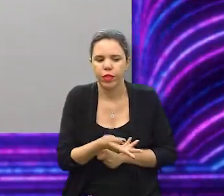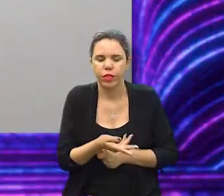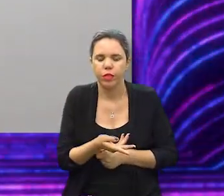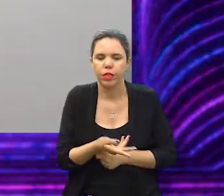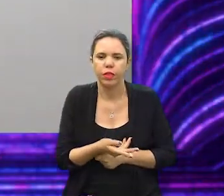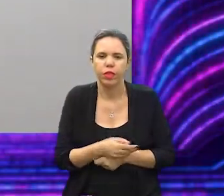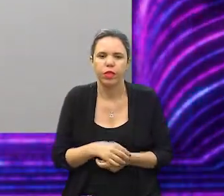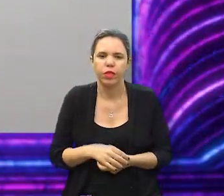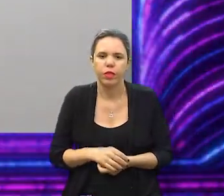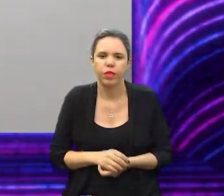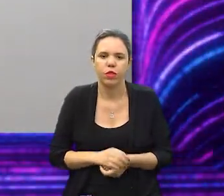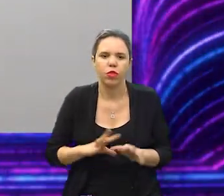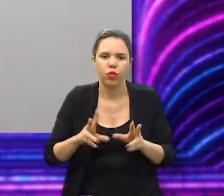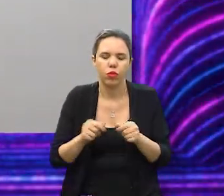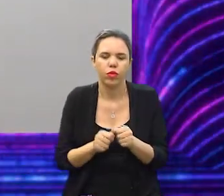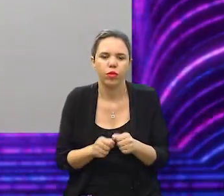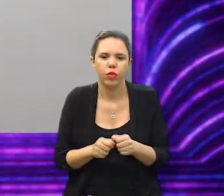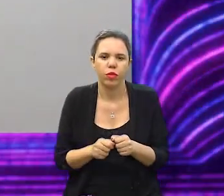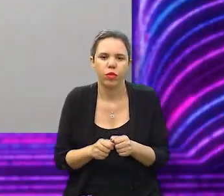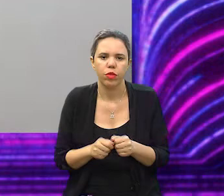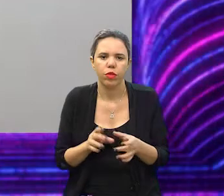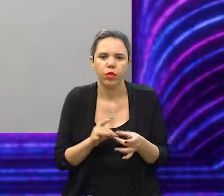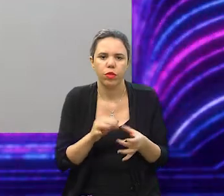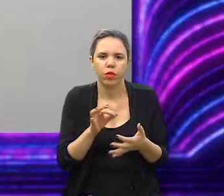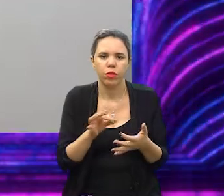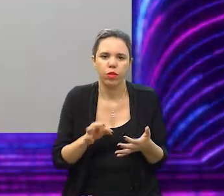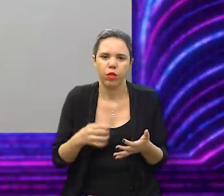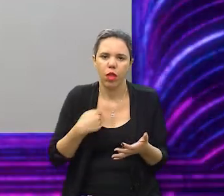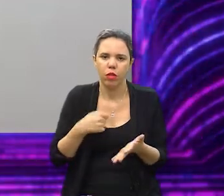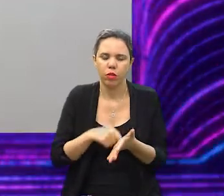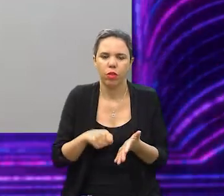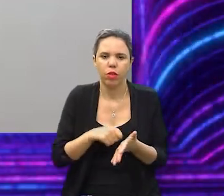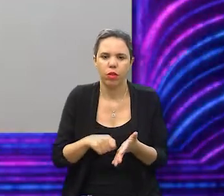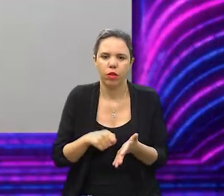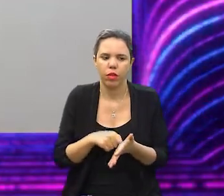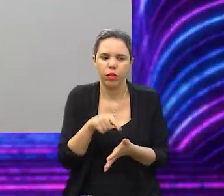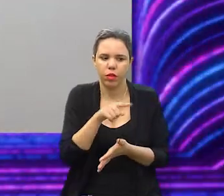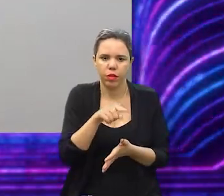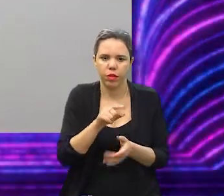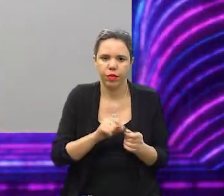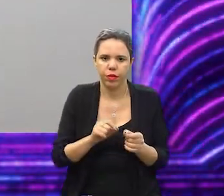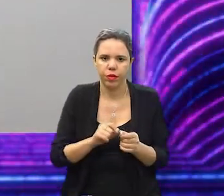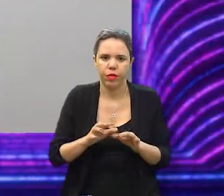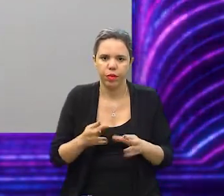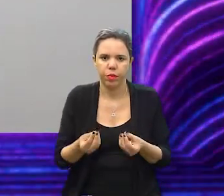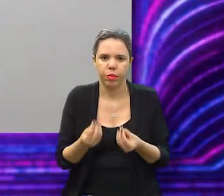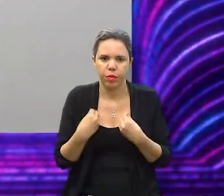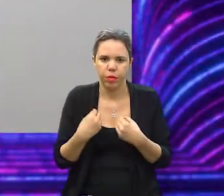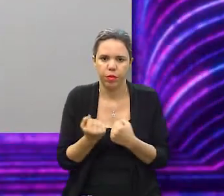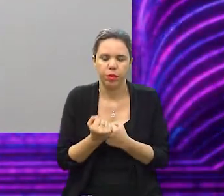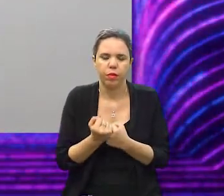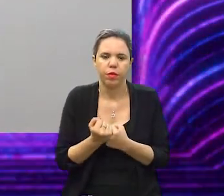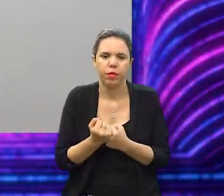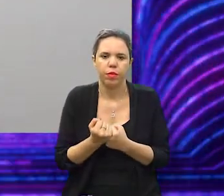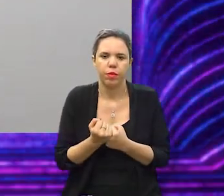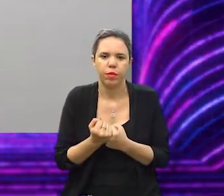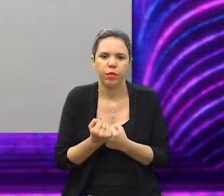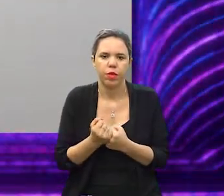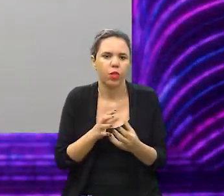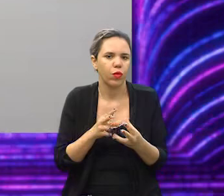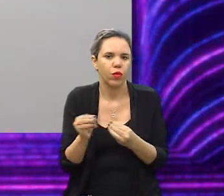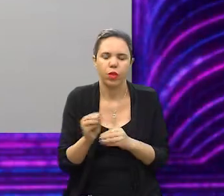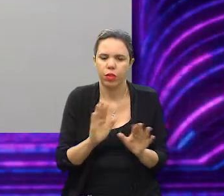trato. Tudo isso é conduzido em conjunto. Eu sou roteirista, mas eles me dão todo esse apoio aí para não